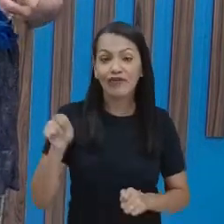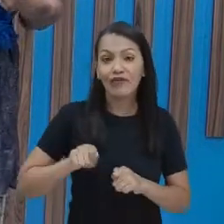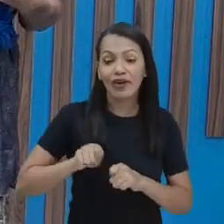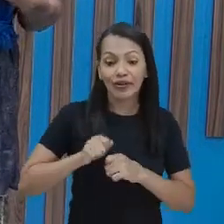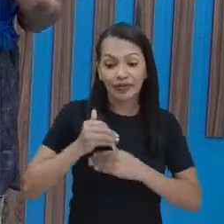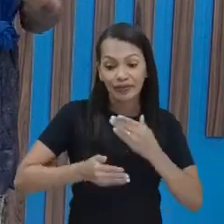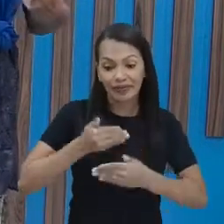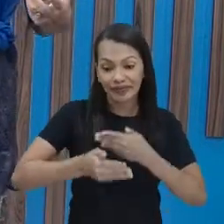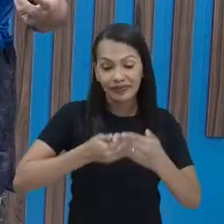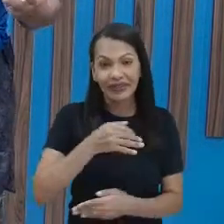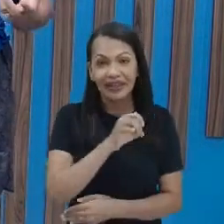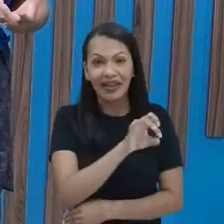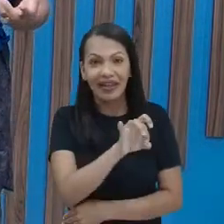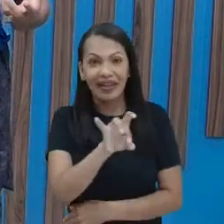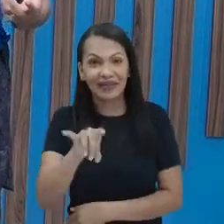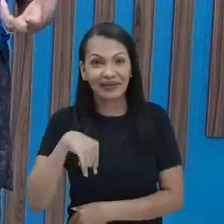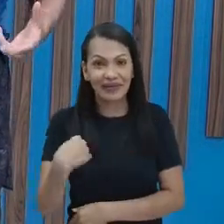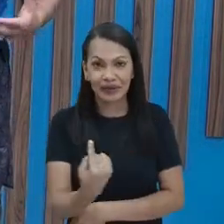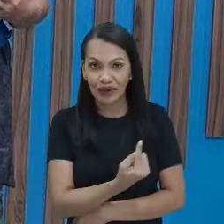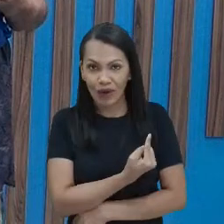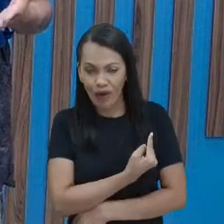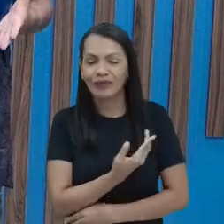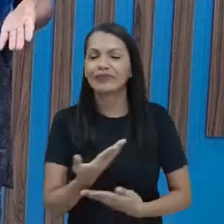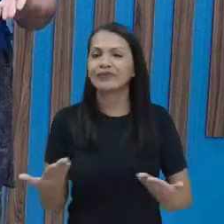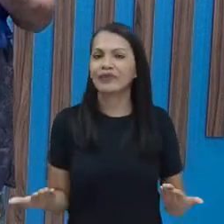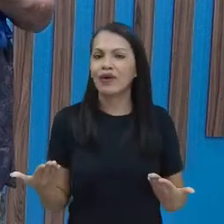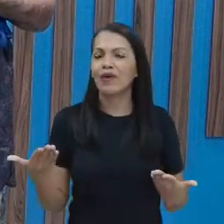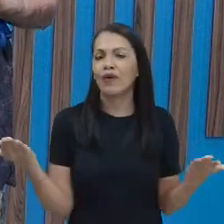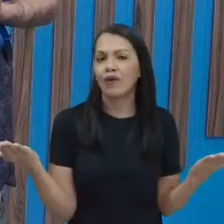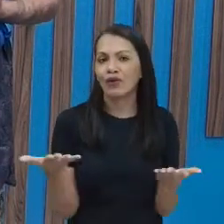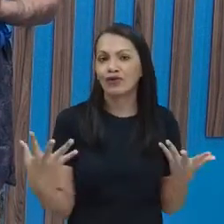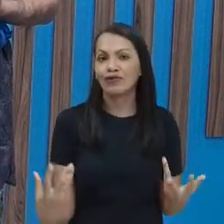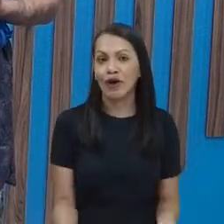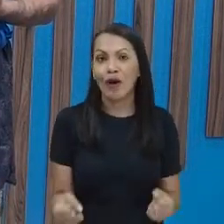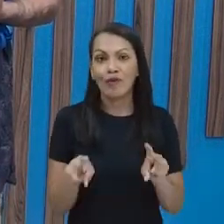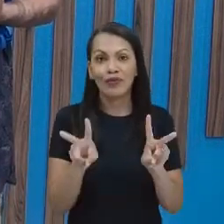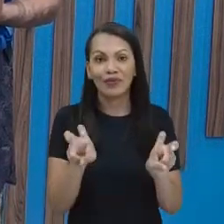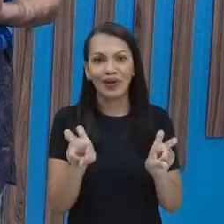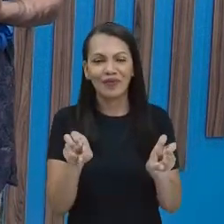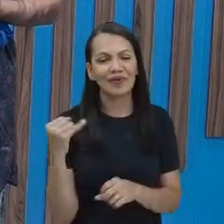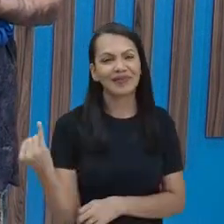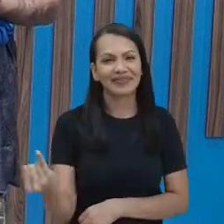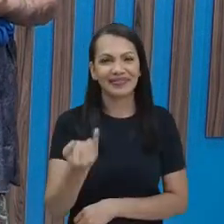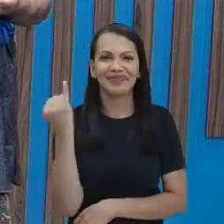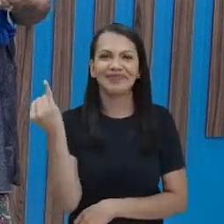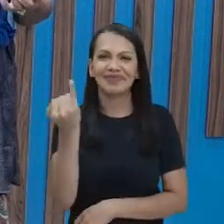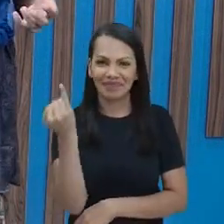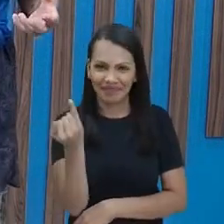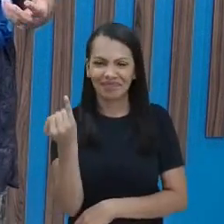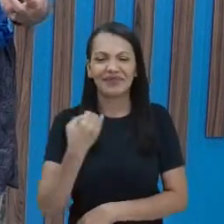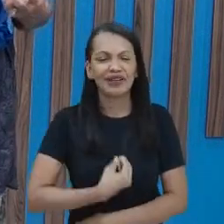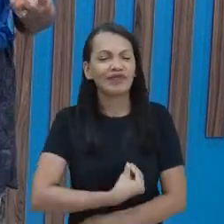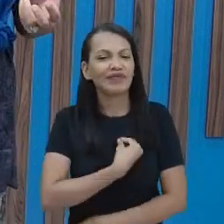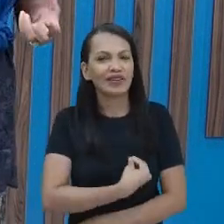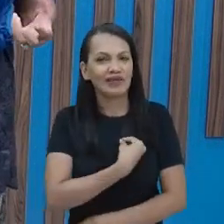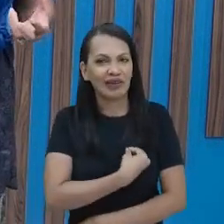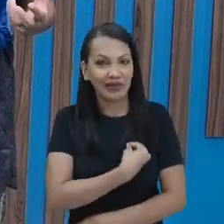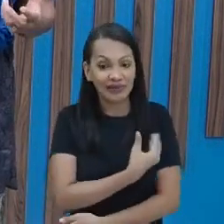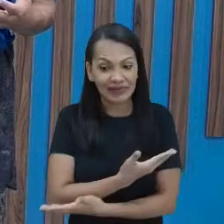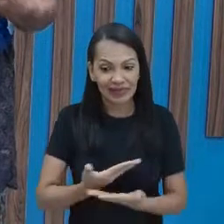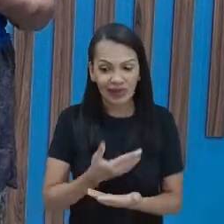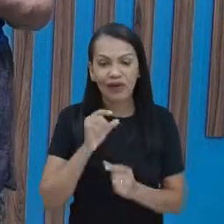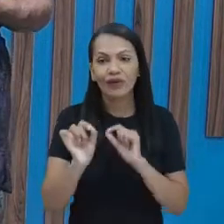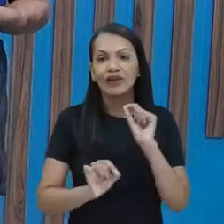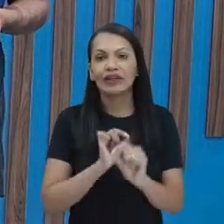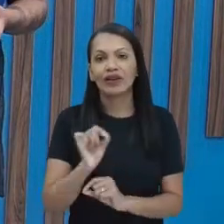História ela é feita por cada um de nós. E aí, hoje vamos falar de um tema muito importante, que é algo que a gente tem que vivenciar cada vez mais, que é